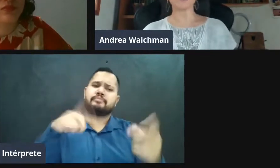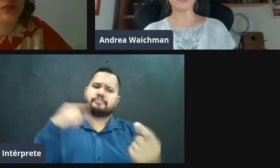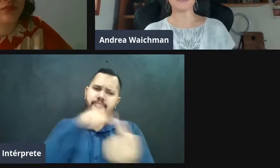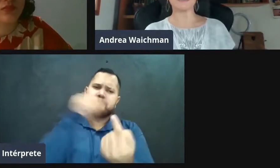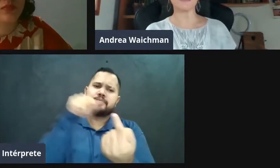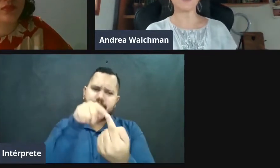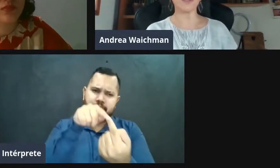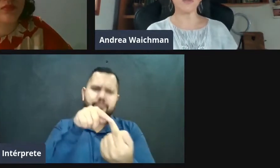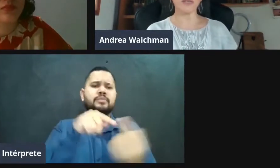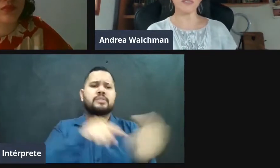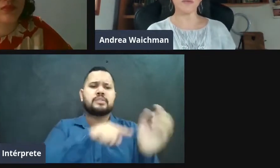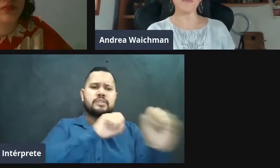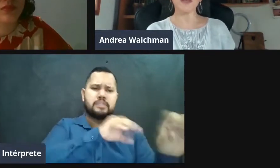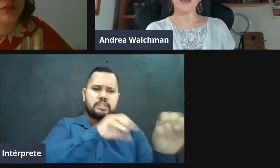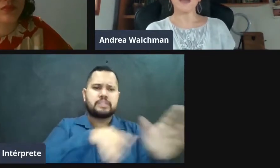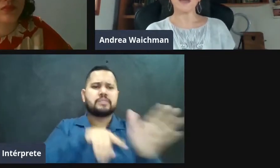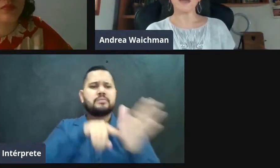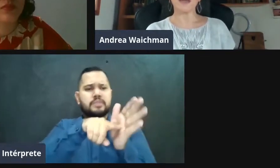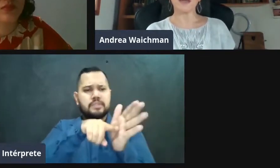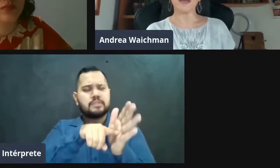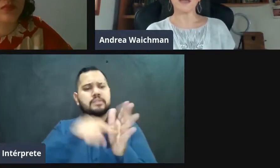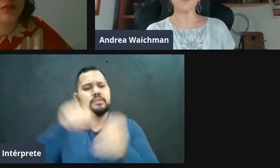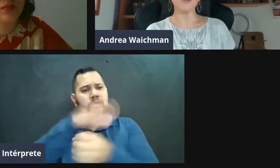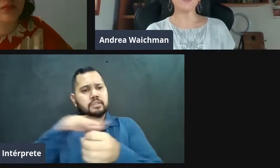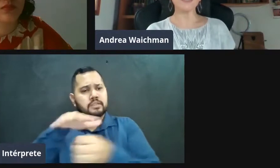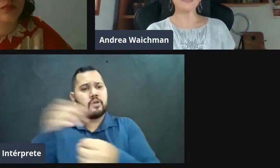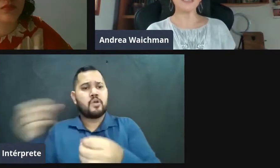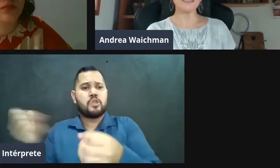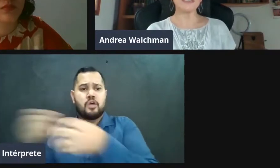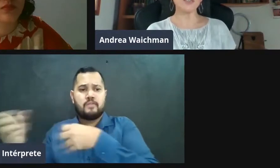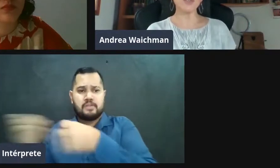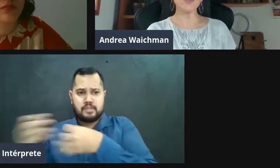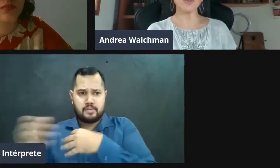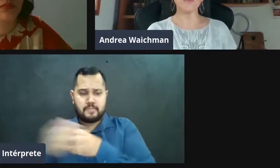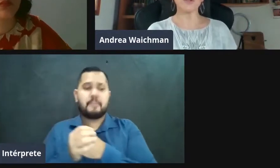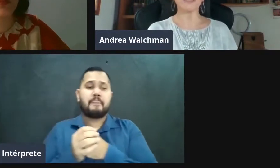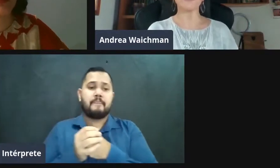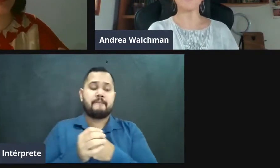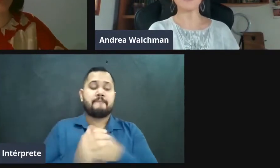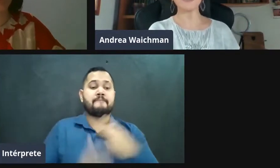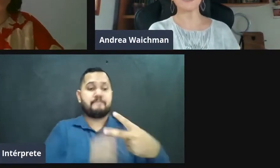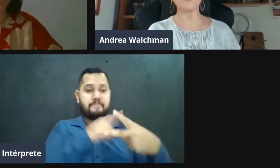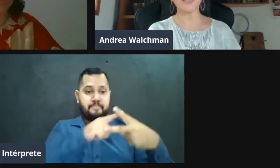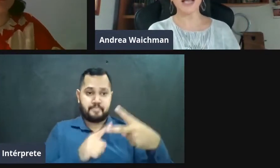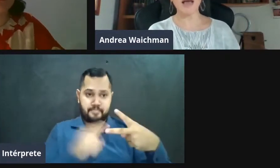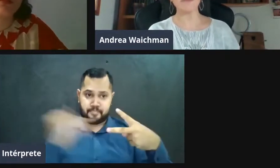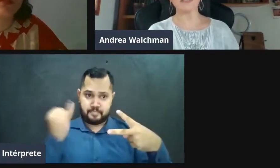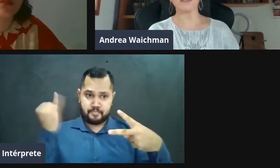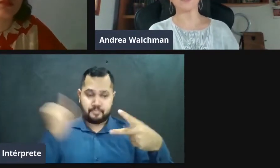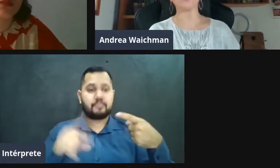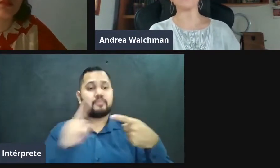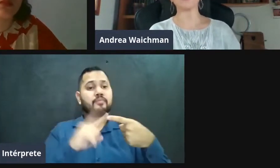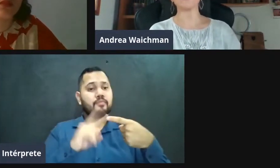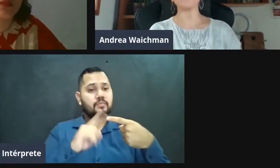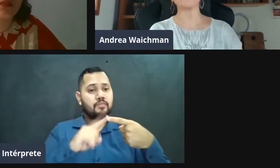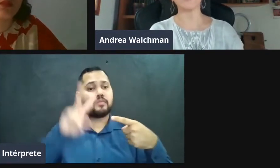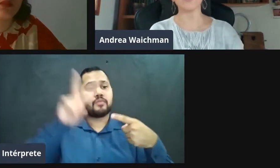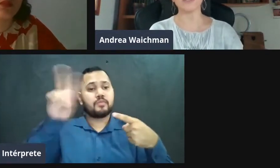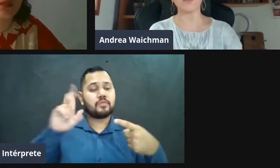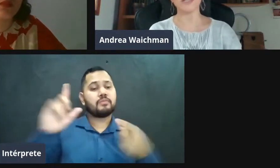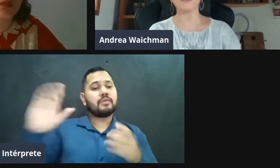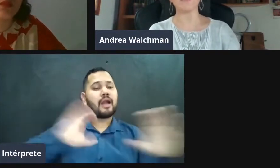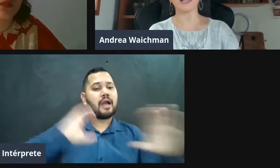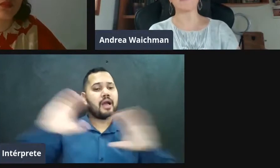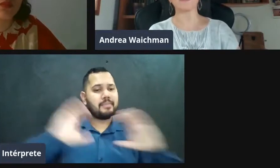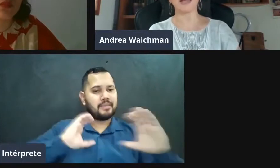ensino, pesquisa, extensão e inovação. Duas coisas nesse sentido são importantes. A primeira é em relação à captação. A gente precisa